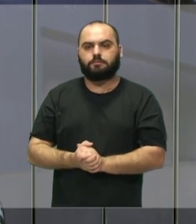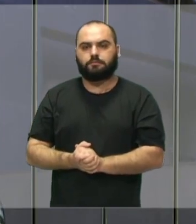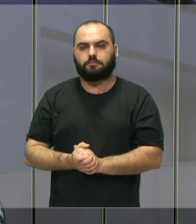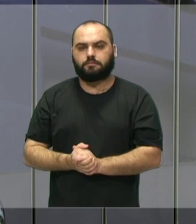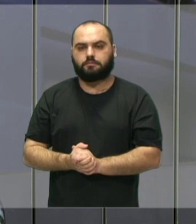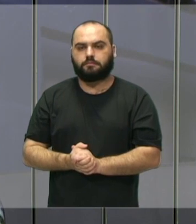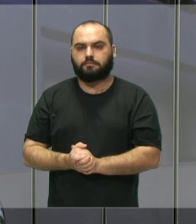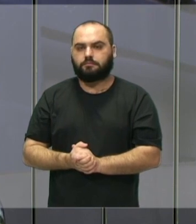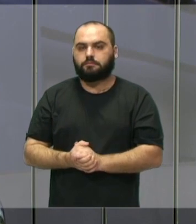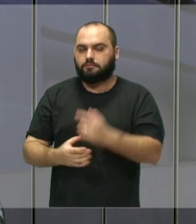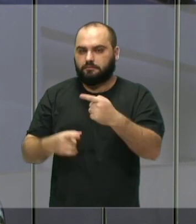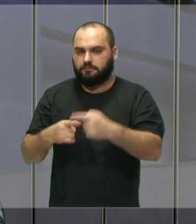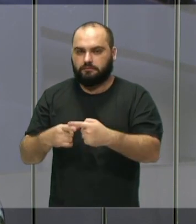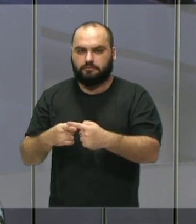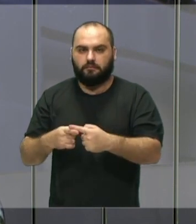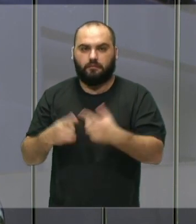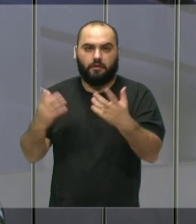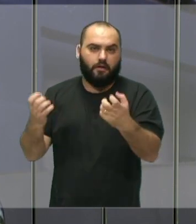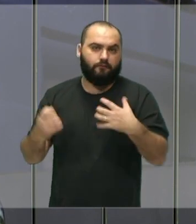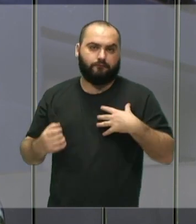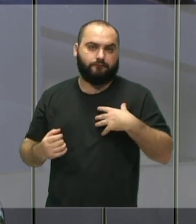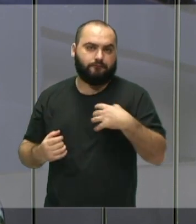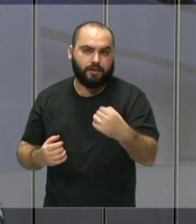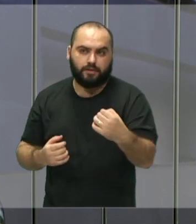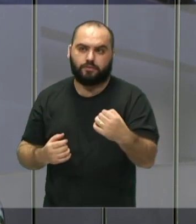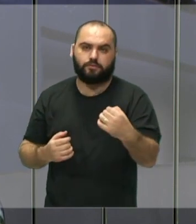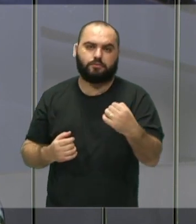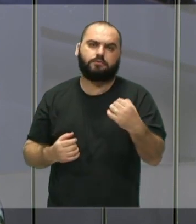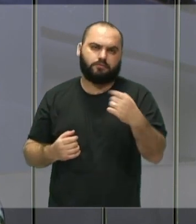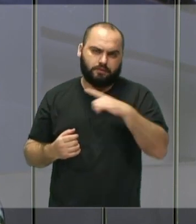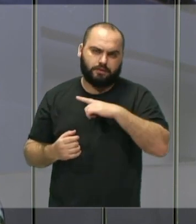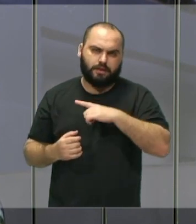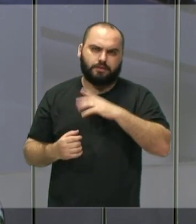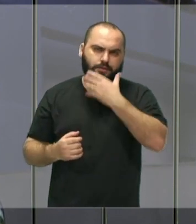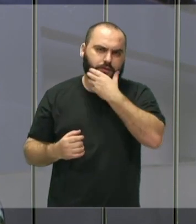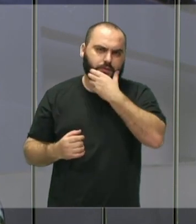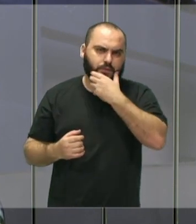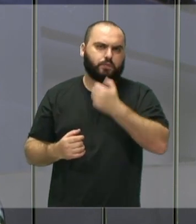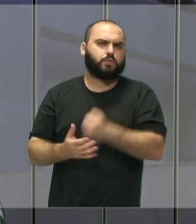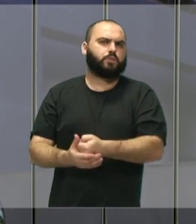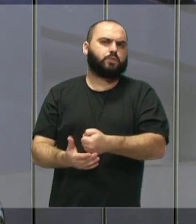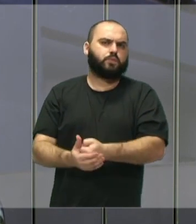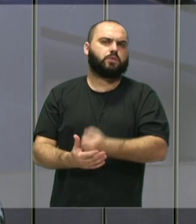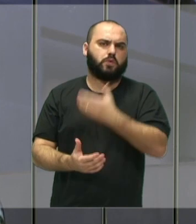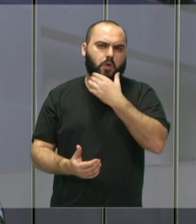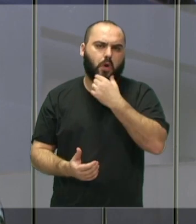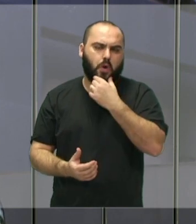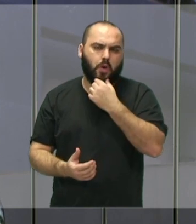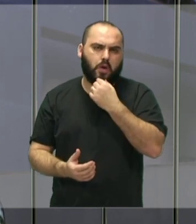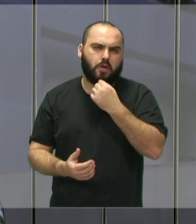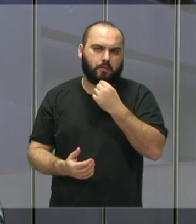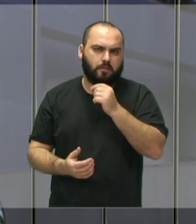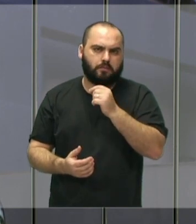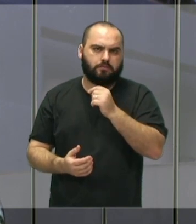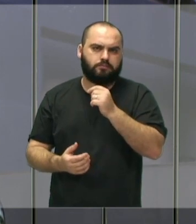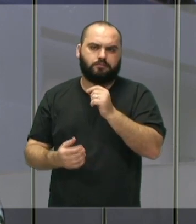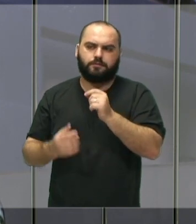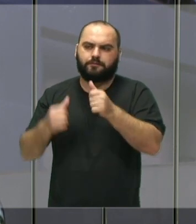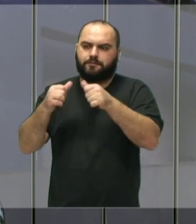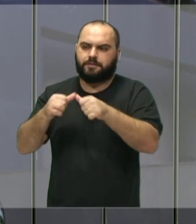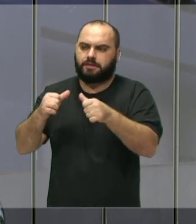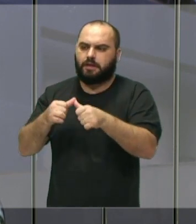tivesse um filho, sabe, existe ainda muito esse machismo enraizado em alguns homens, de fazer com que a mulher seja